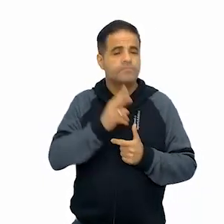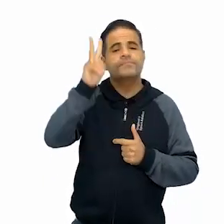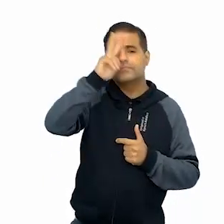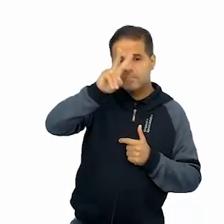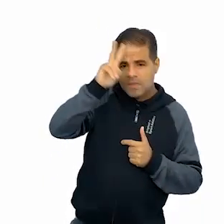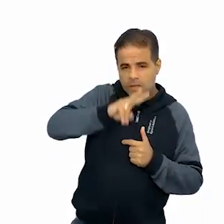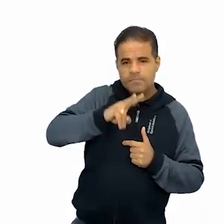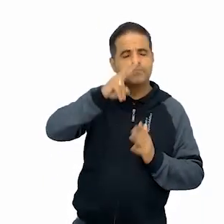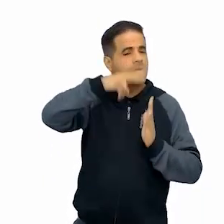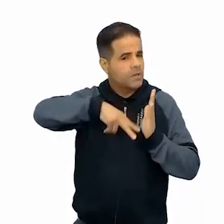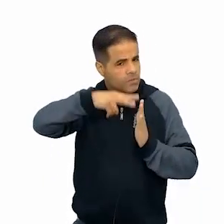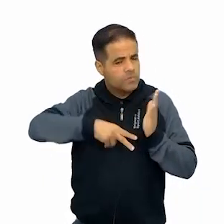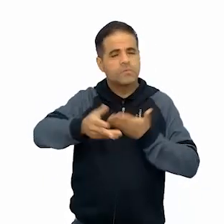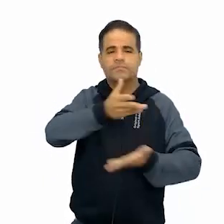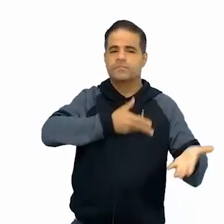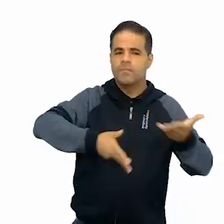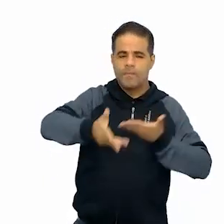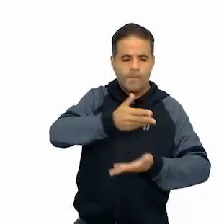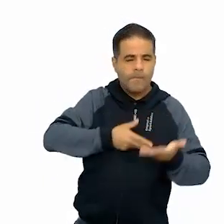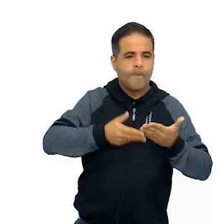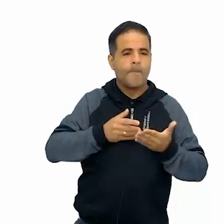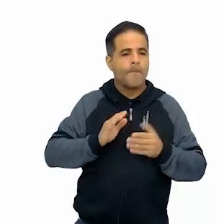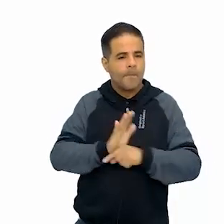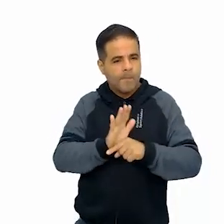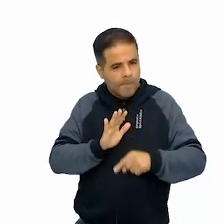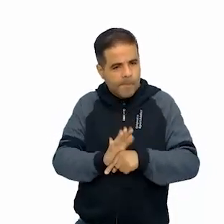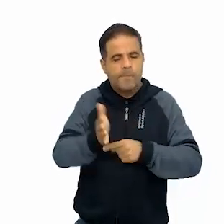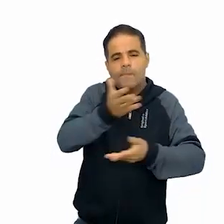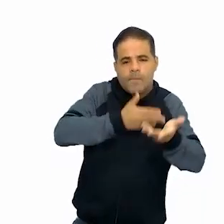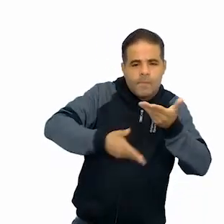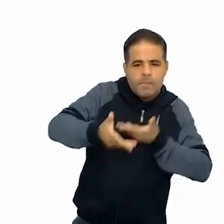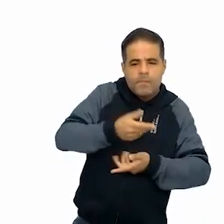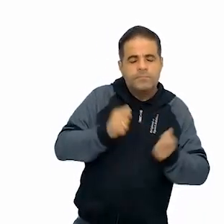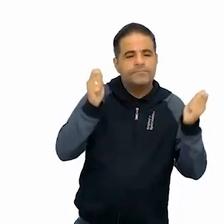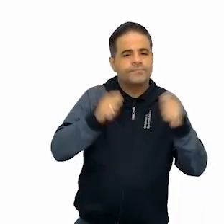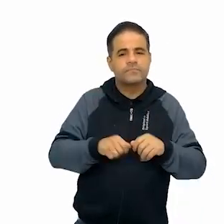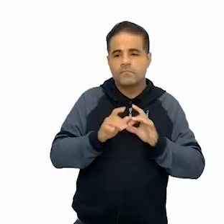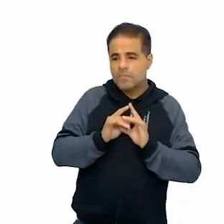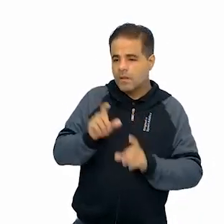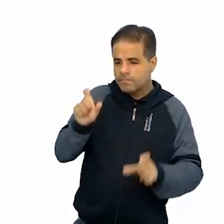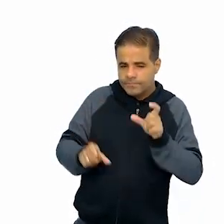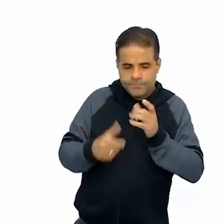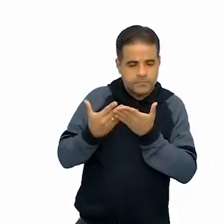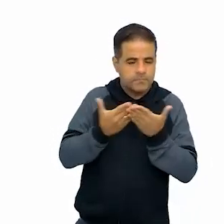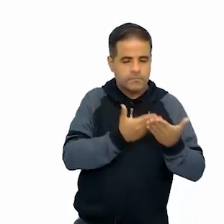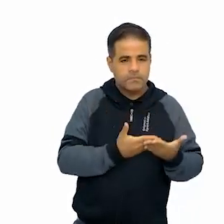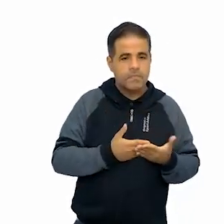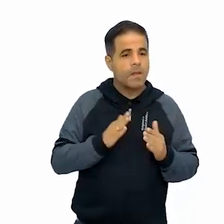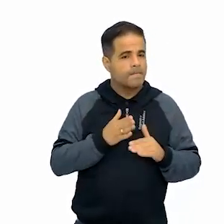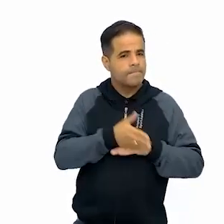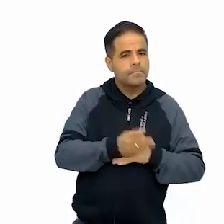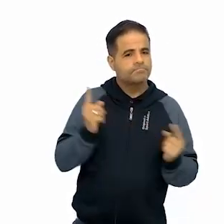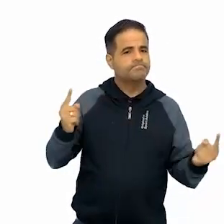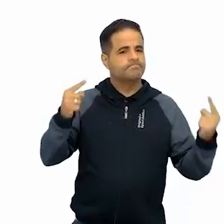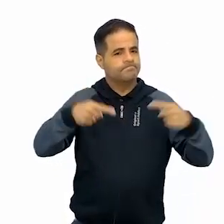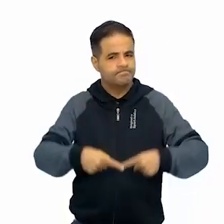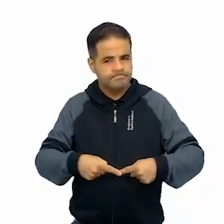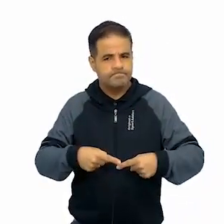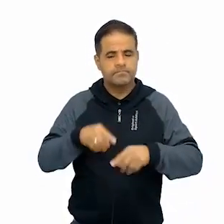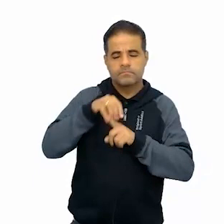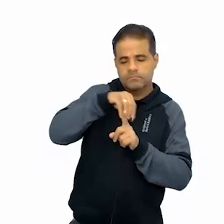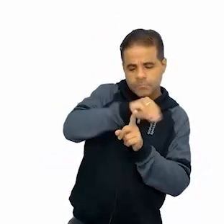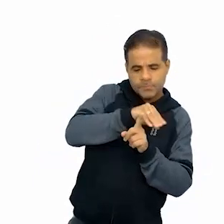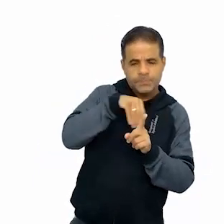Lembre-se que a leitura compartilhada ou colaborativa possibilita que os estudantes participem mais ativamente com a